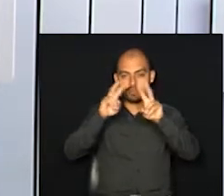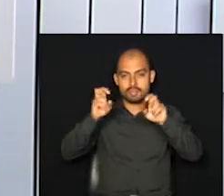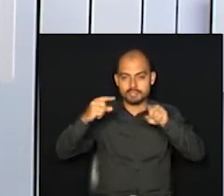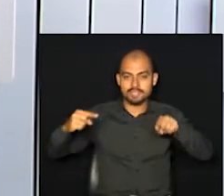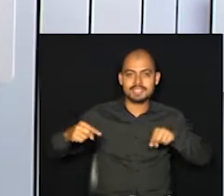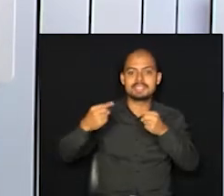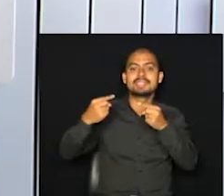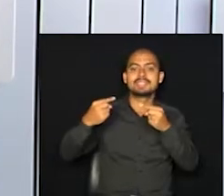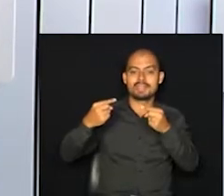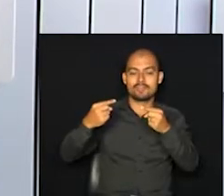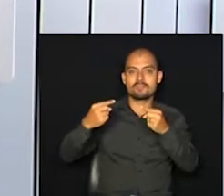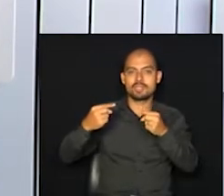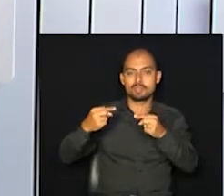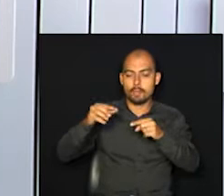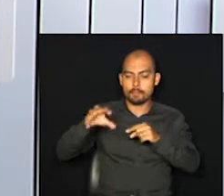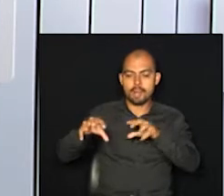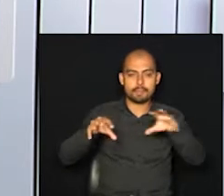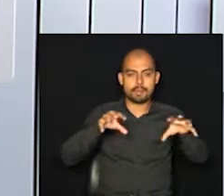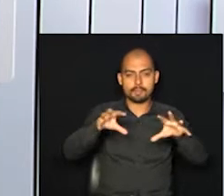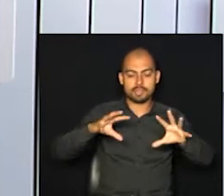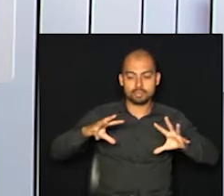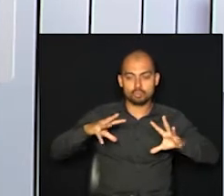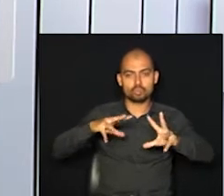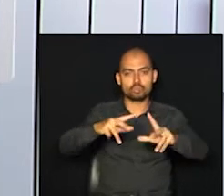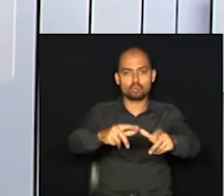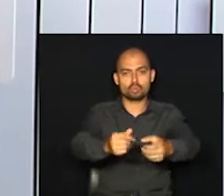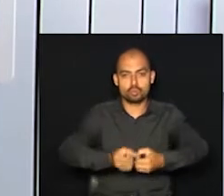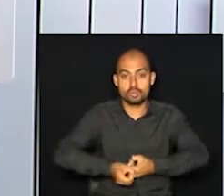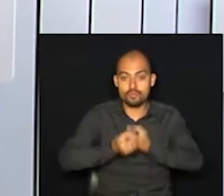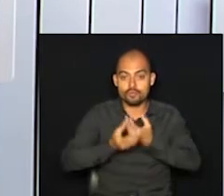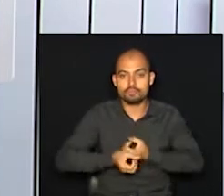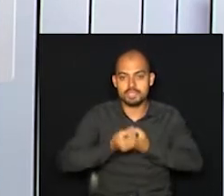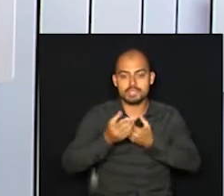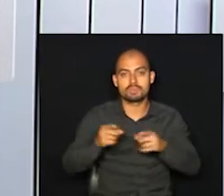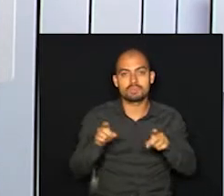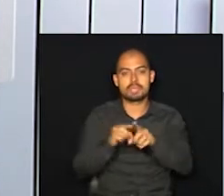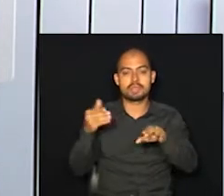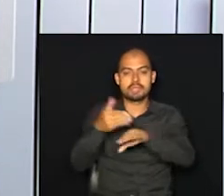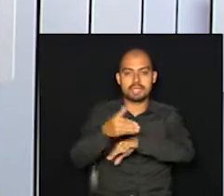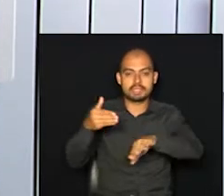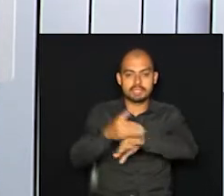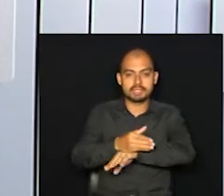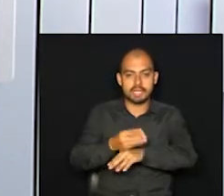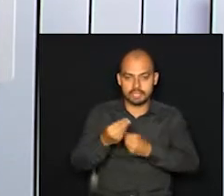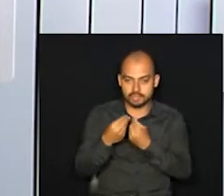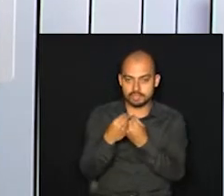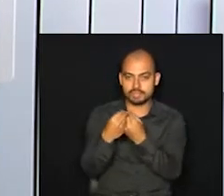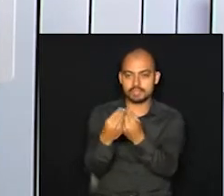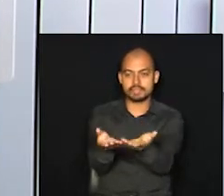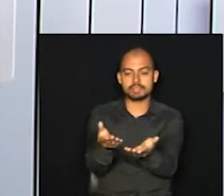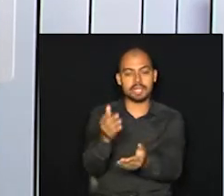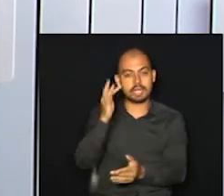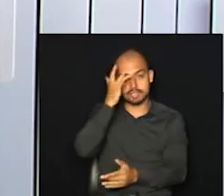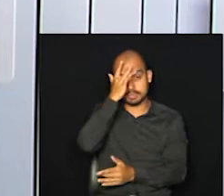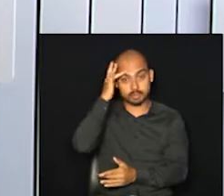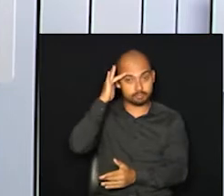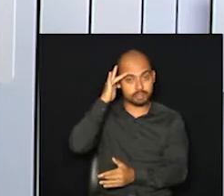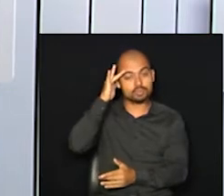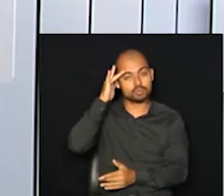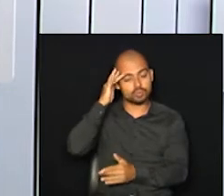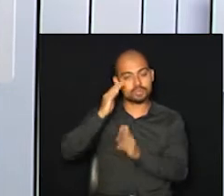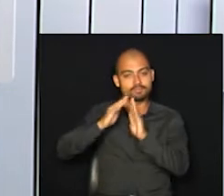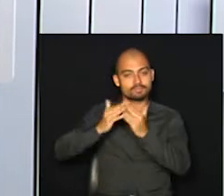os cantos, né? A informação e dar o acesso também a essas pessoas que estão nas